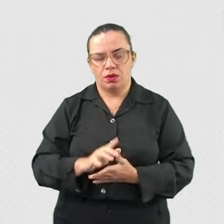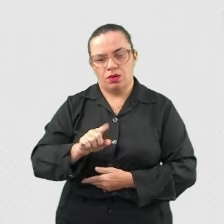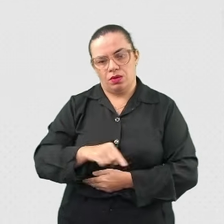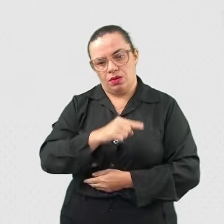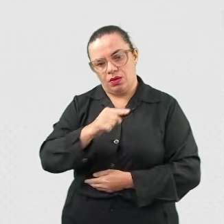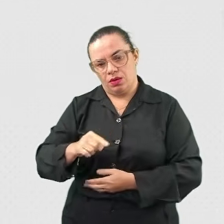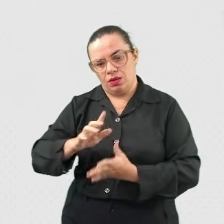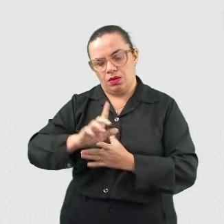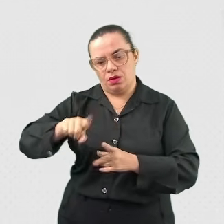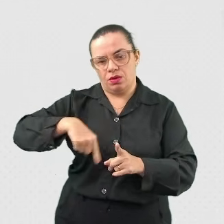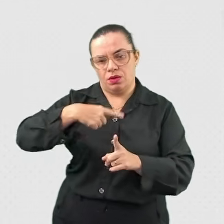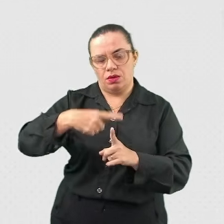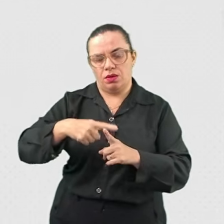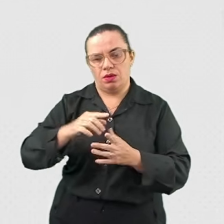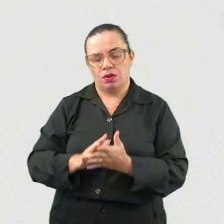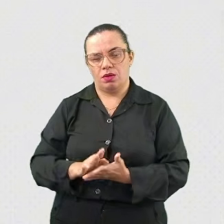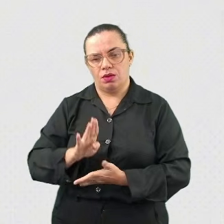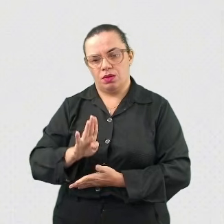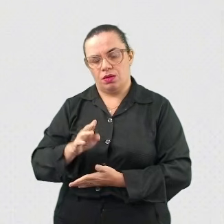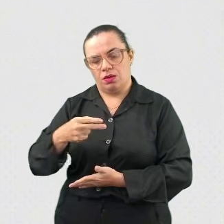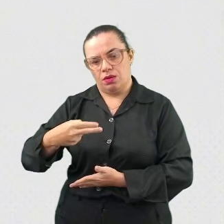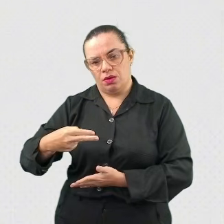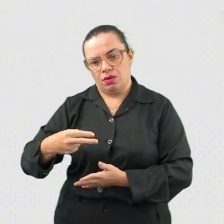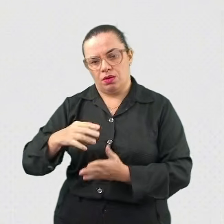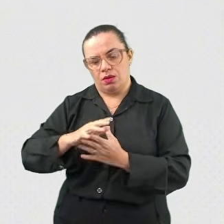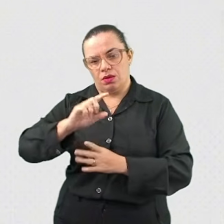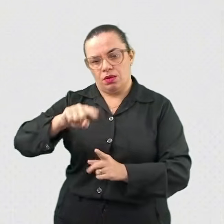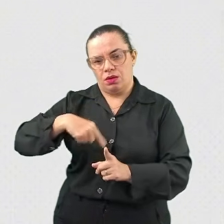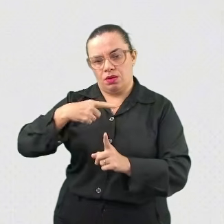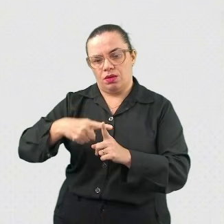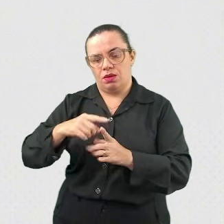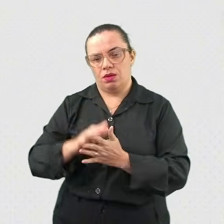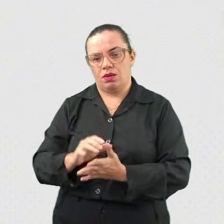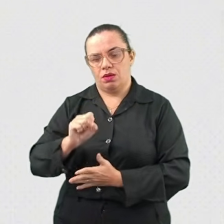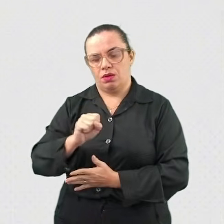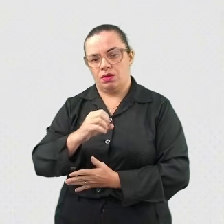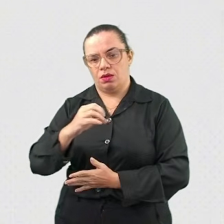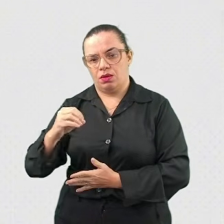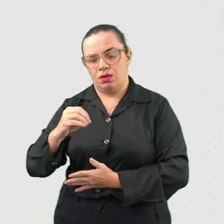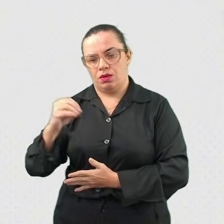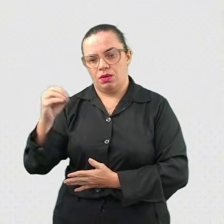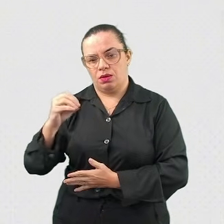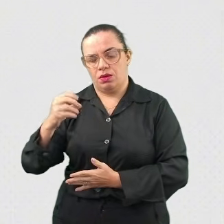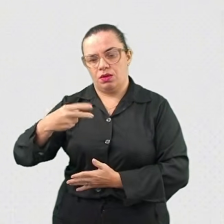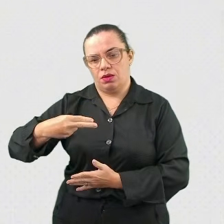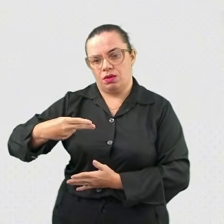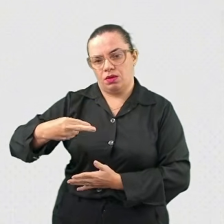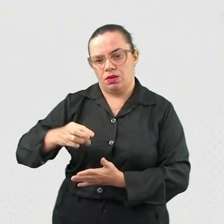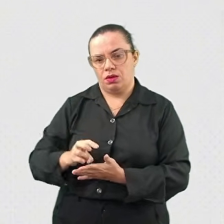beta, somado com 80 graus, isso aqui vai ser igual a